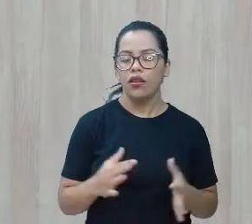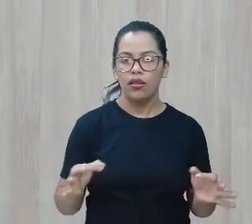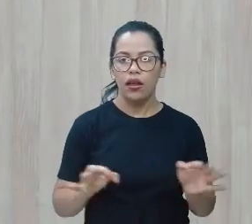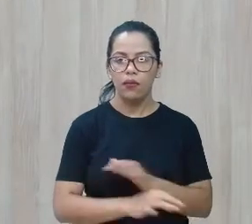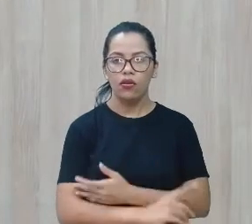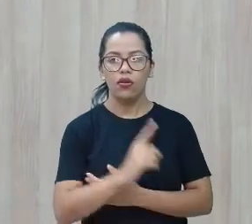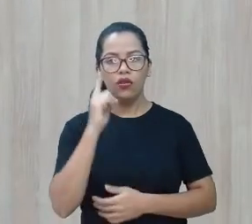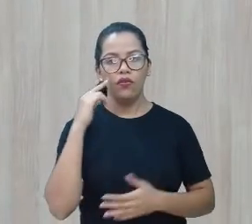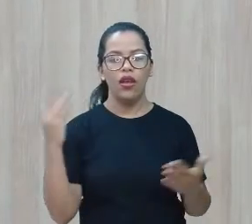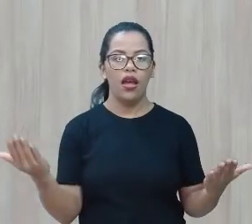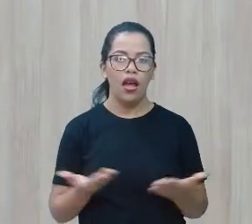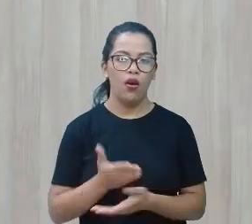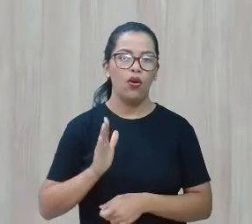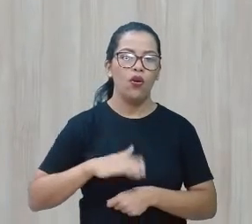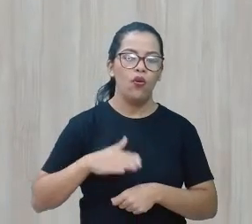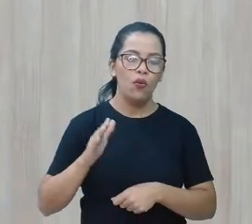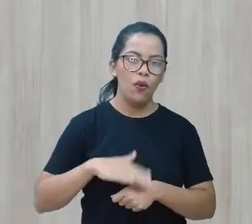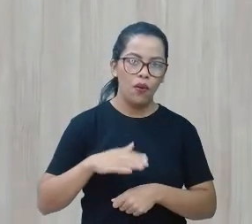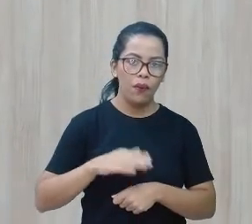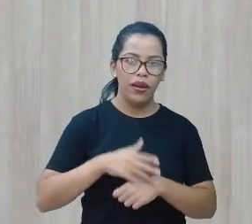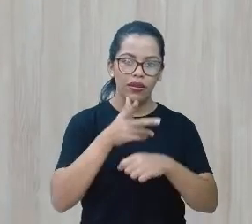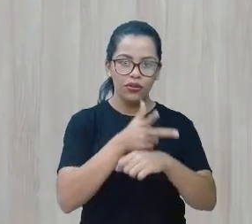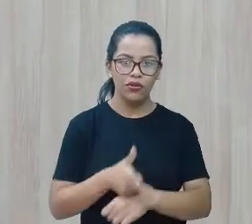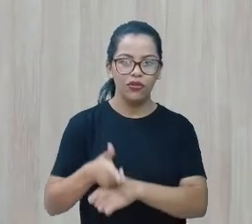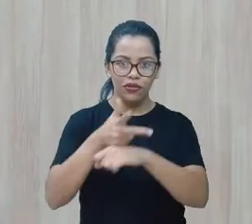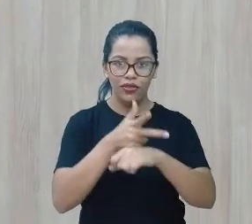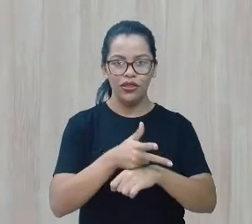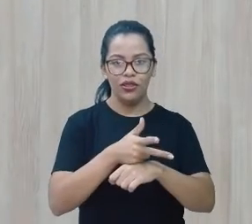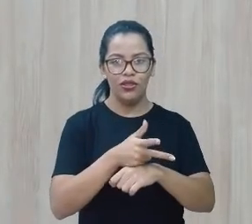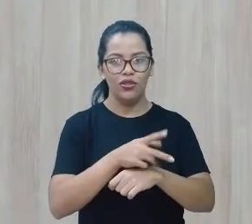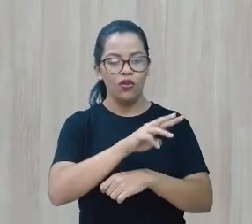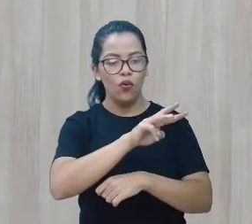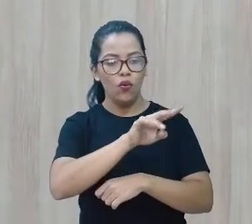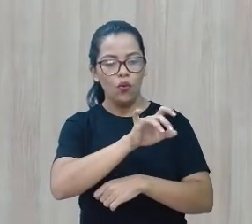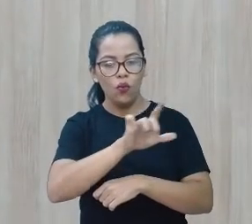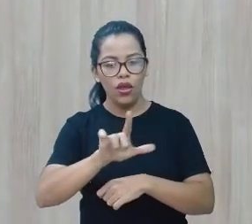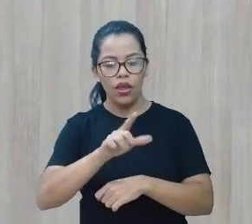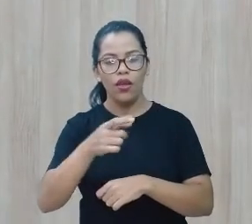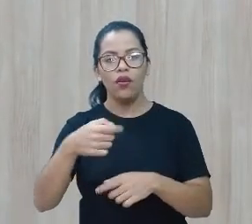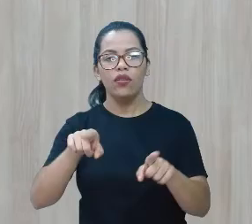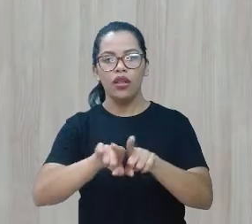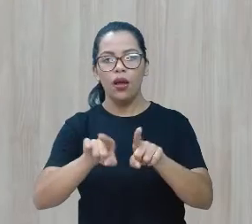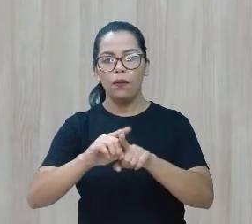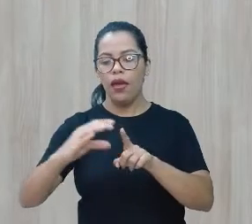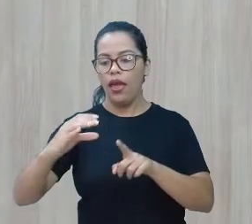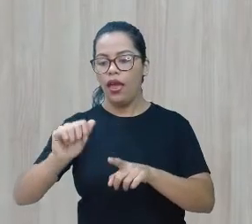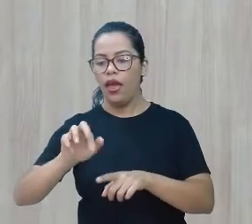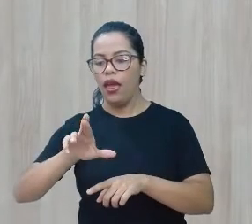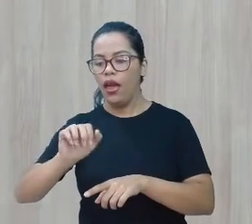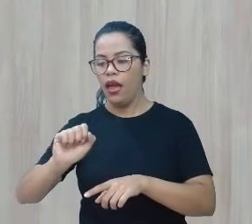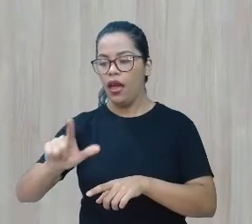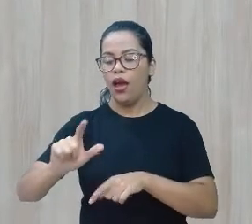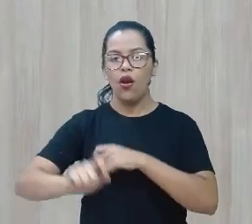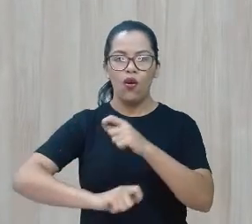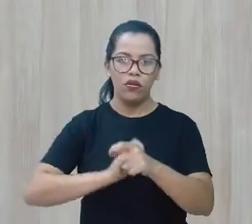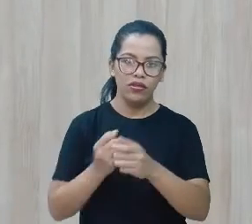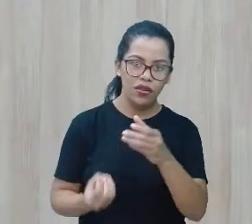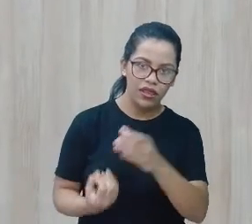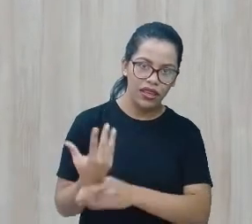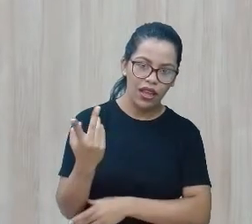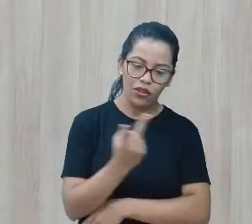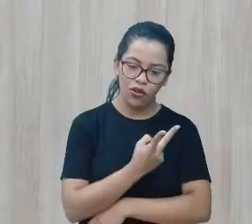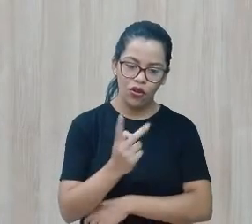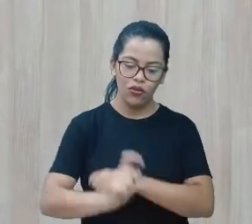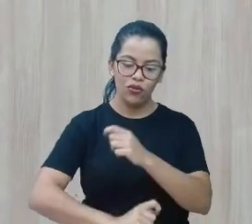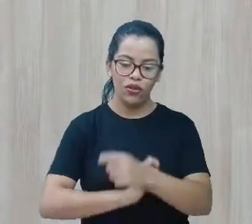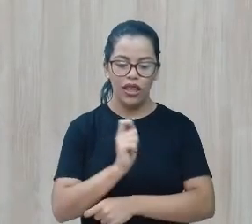chegou no vídeo do Will, vou apresentar a vocês o Will e a Carol, que são os idealizadores, né, aqui do Humor Consciência e tudo mais. Ele tem um